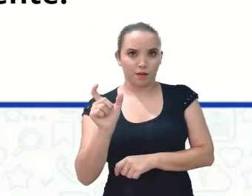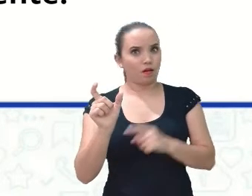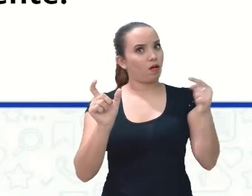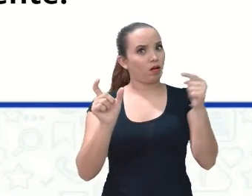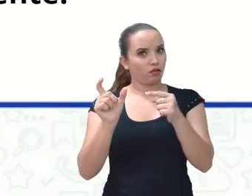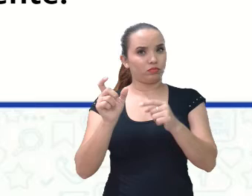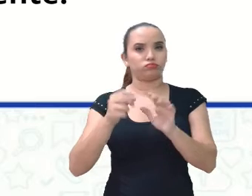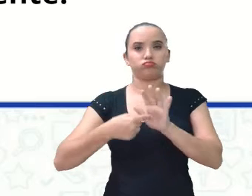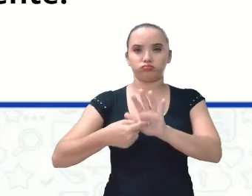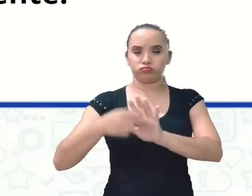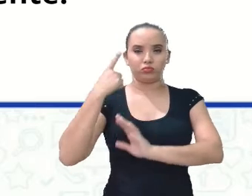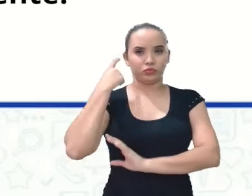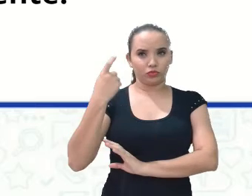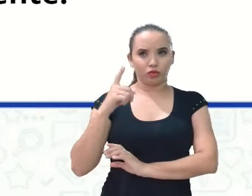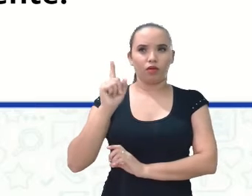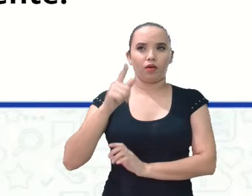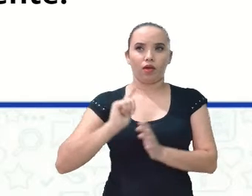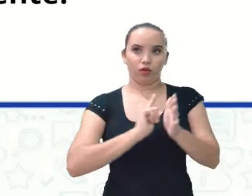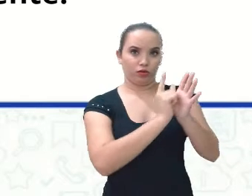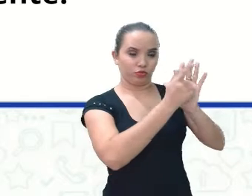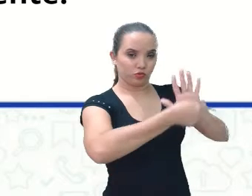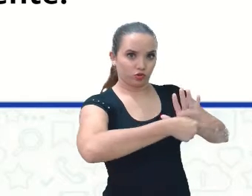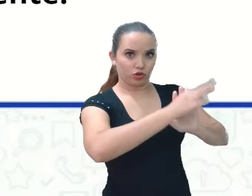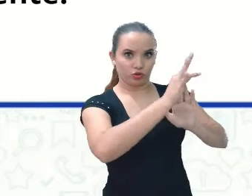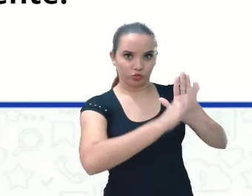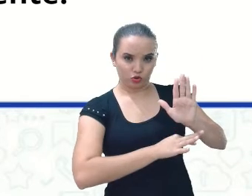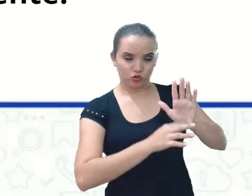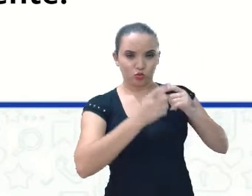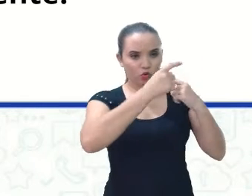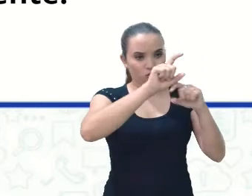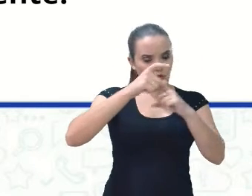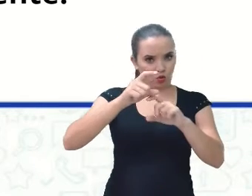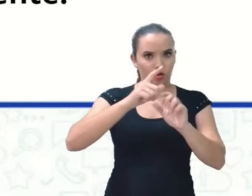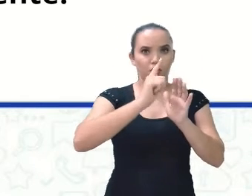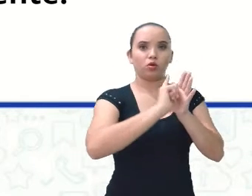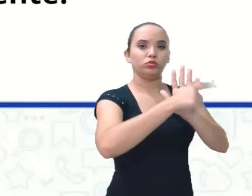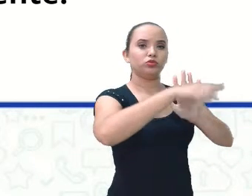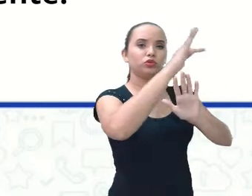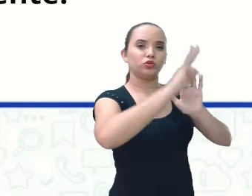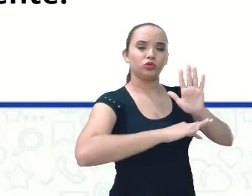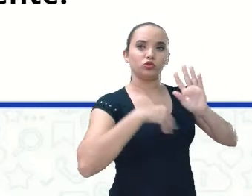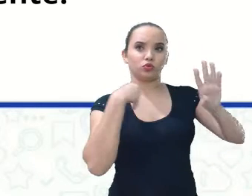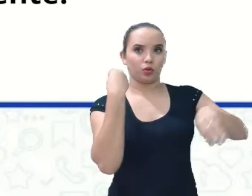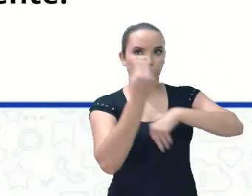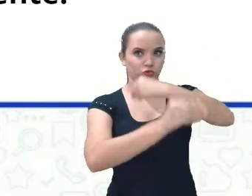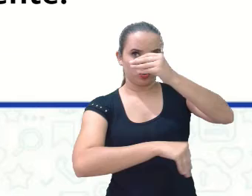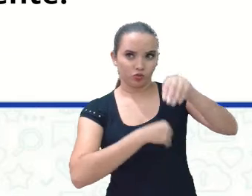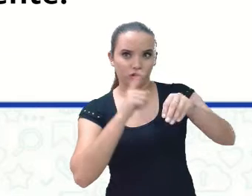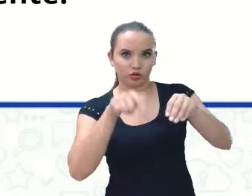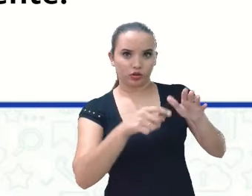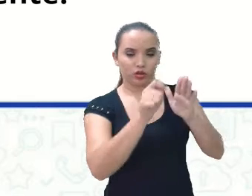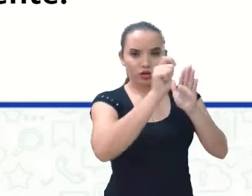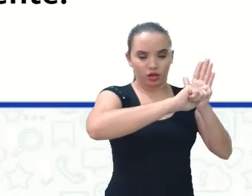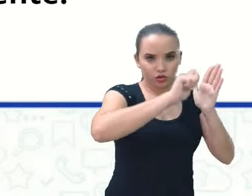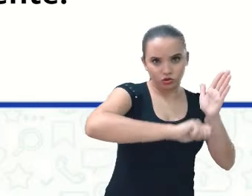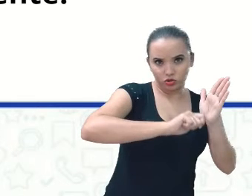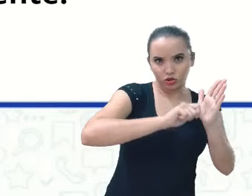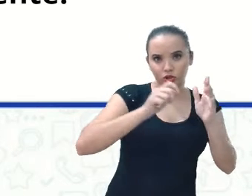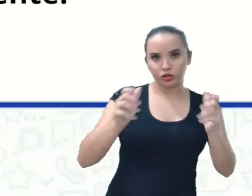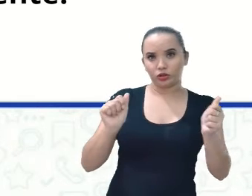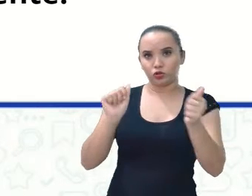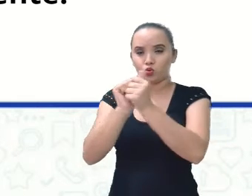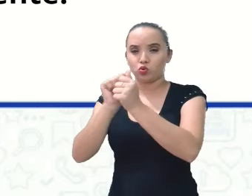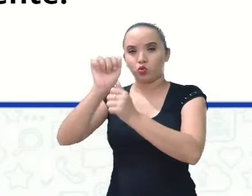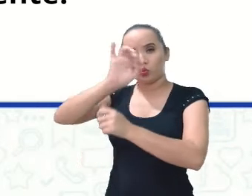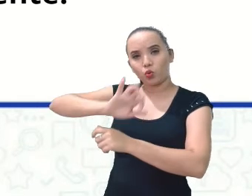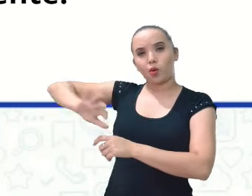é um gênero textual híbrido. Ele é híbrido porque ele mistura elementos da linguagem verbal, que é a escrita, com elementos da